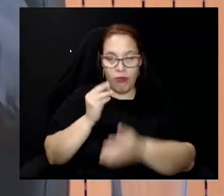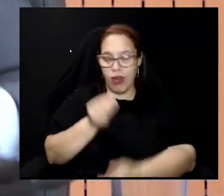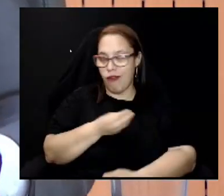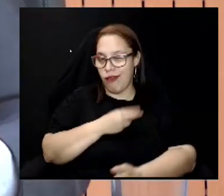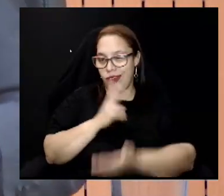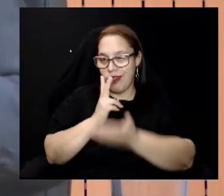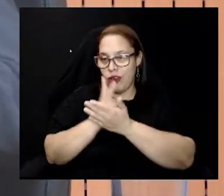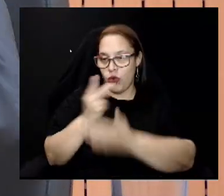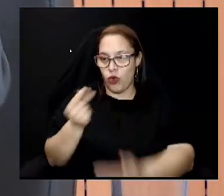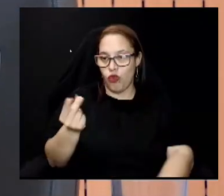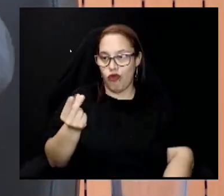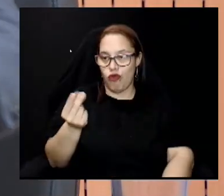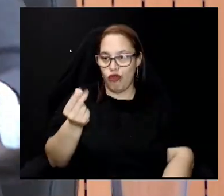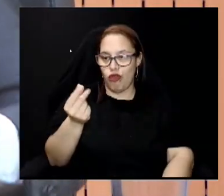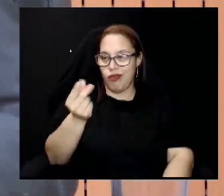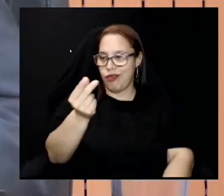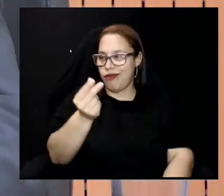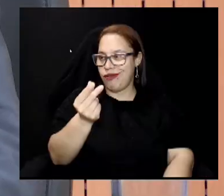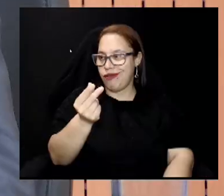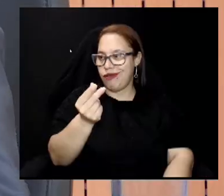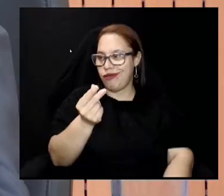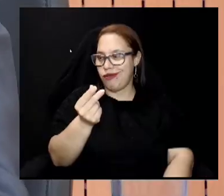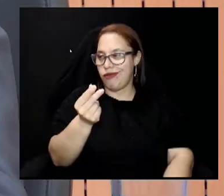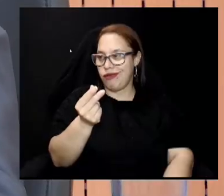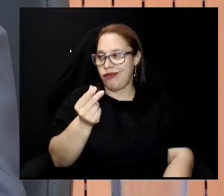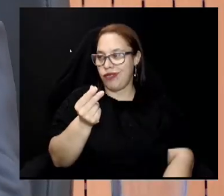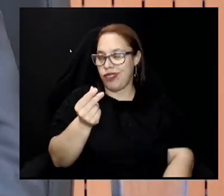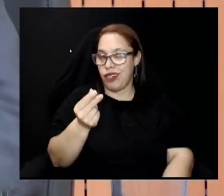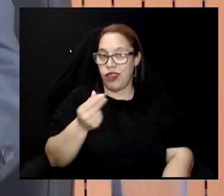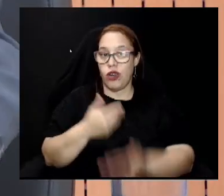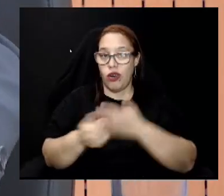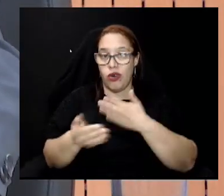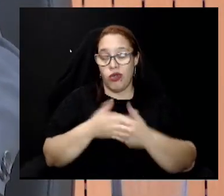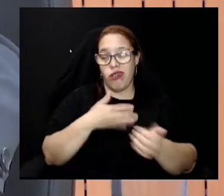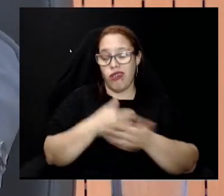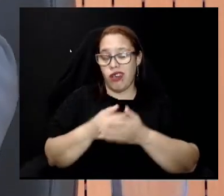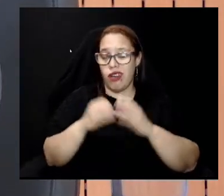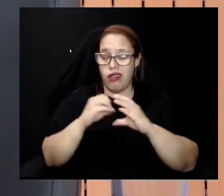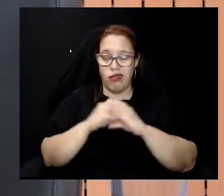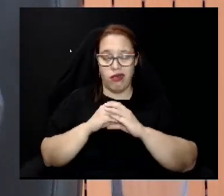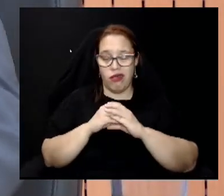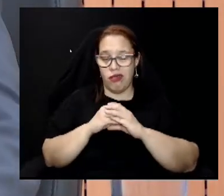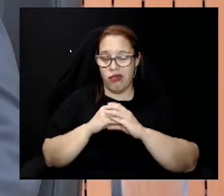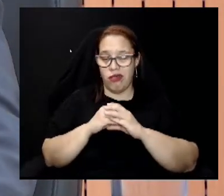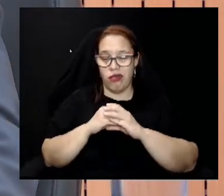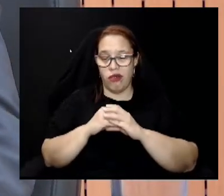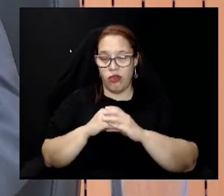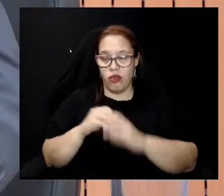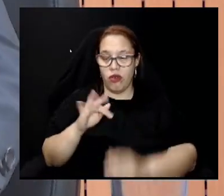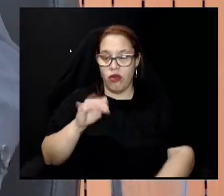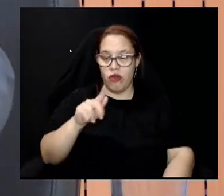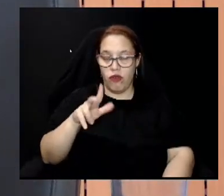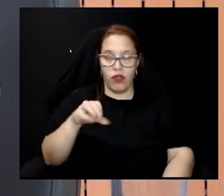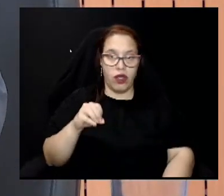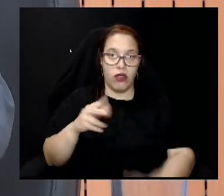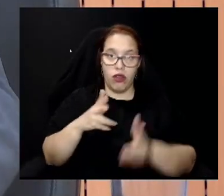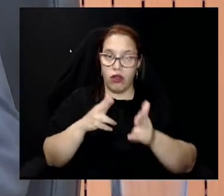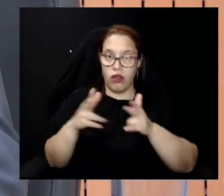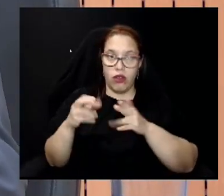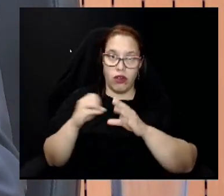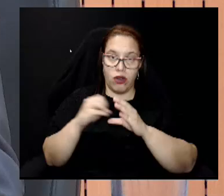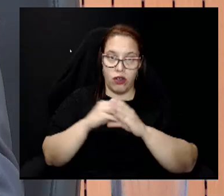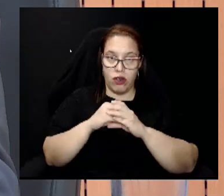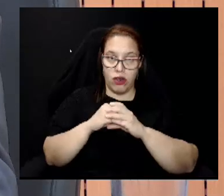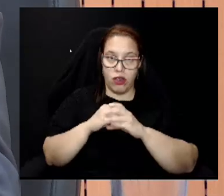jovem eterna. E é igual uma célula qualquer do nosso corpo. Por exemplo, um câncer de fígado é igual às outras células, guarda o mesmo material